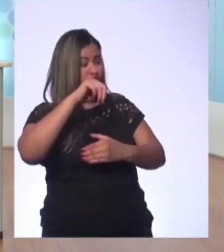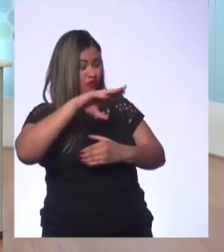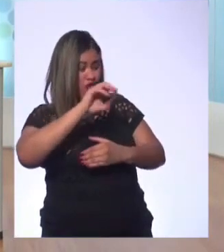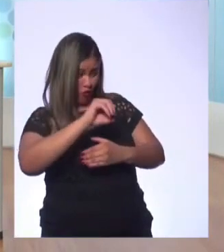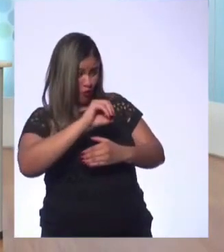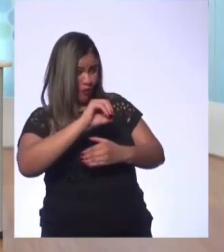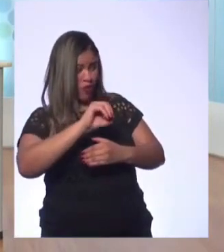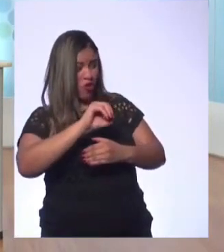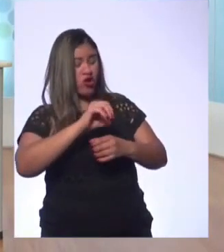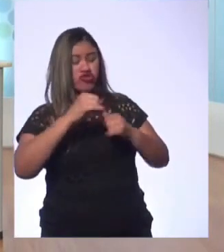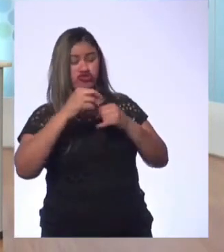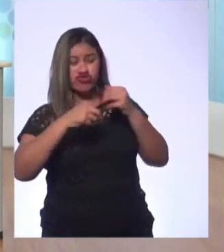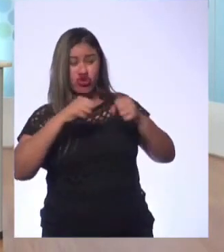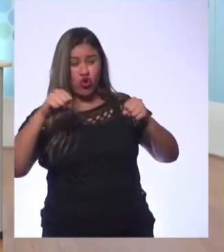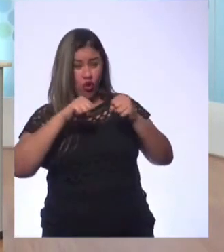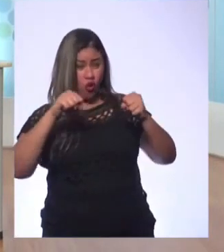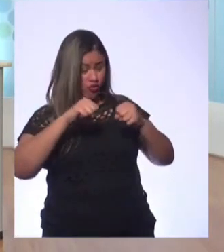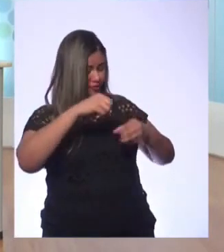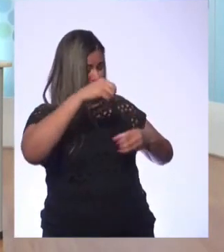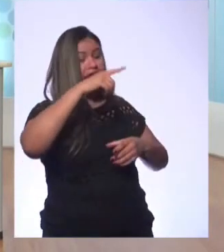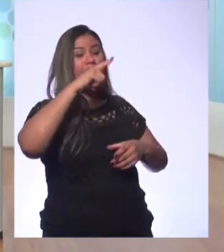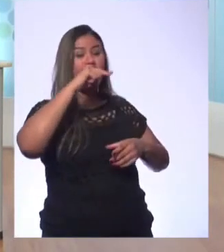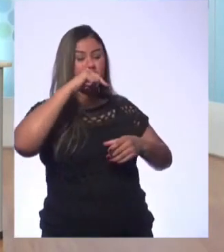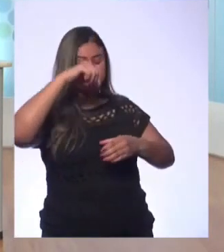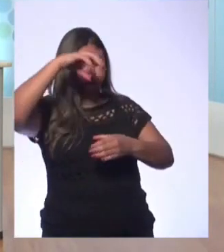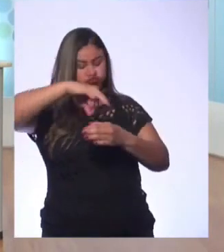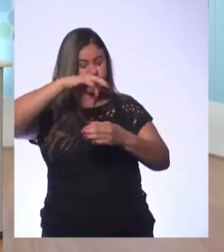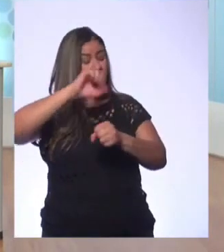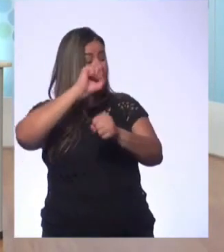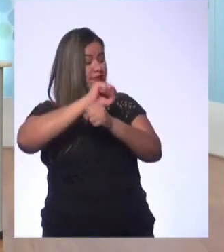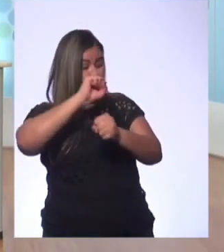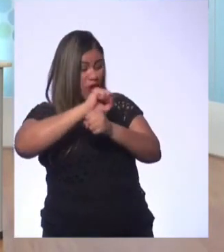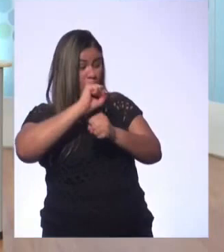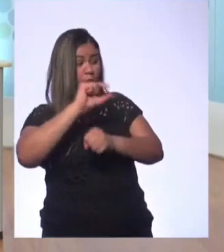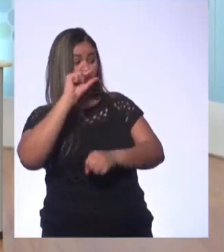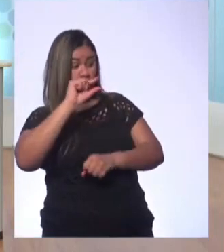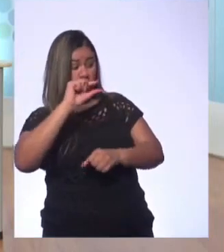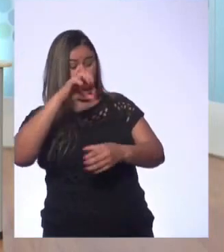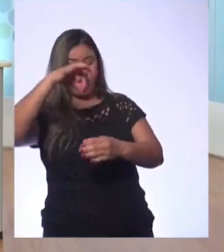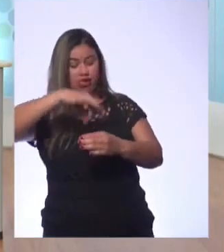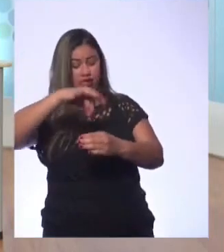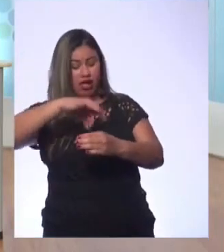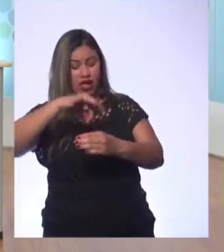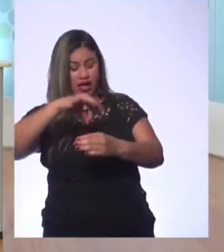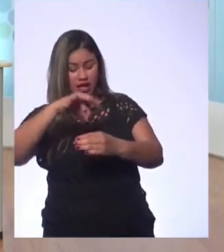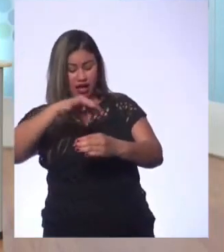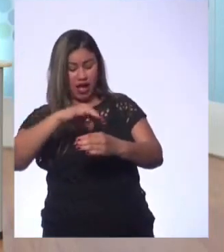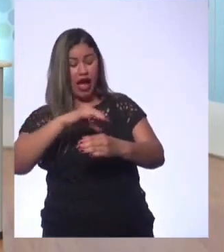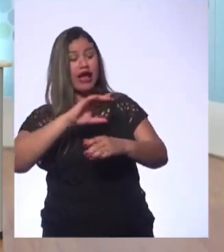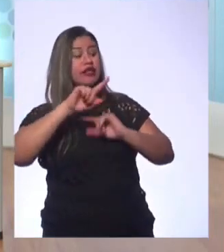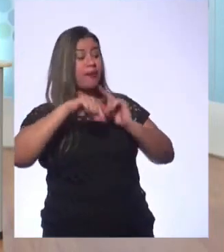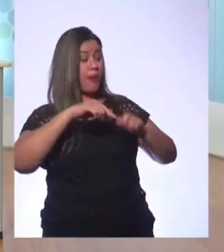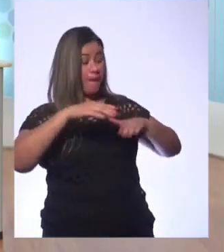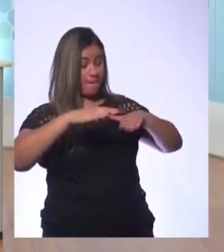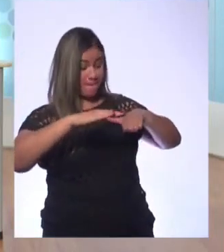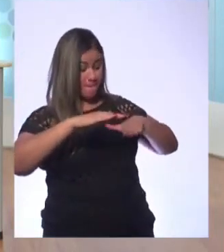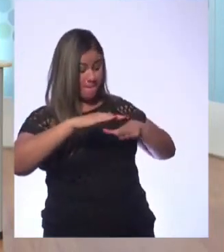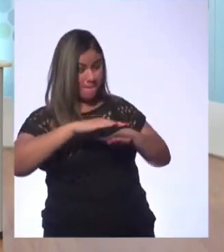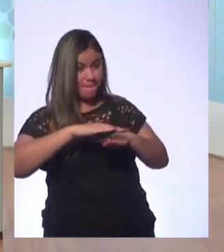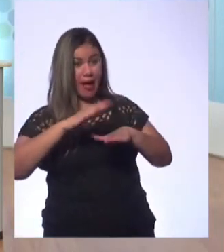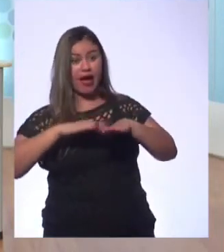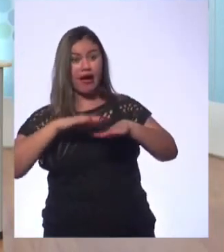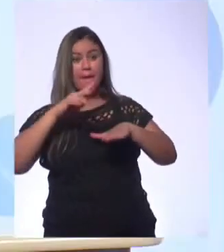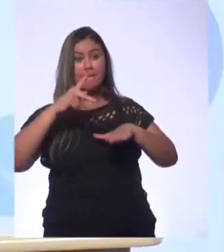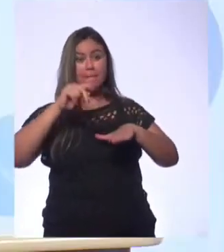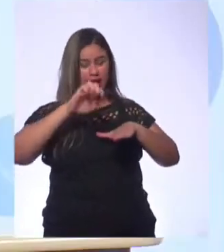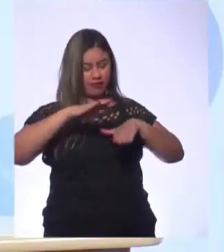Pega fumo de corda, coloca lá dentro da água, espera um pouquinho, faz tipo um chazinho, espera ficar morninho, põe o pé dentro, que vai embora. São